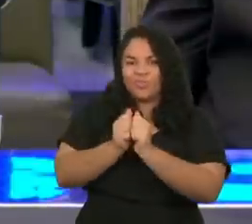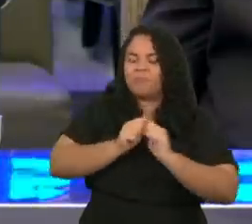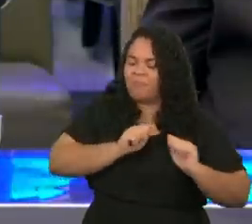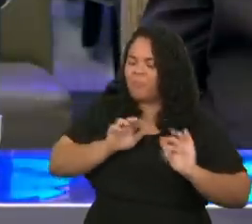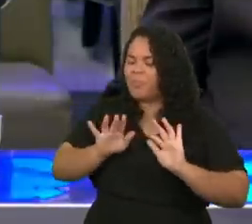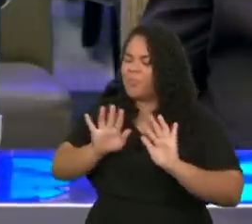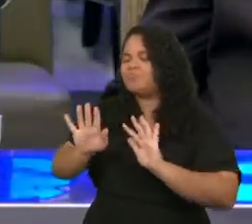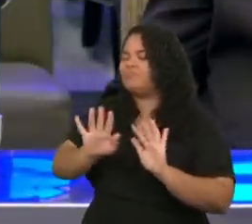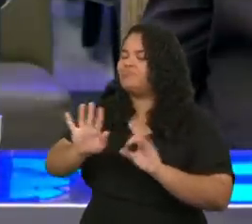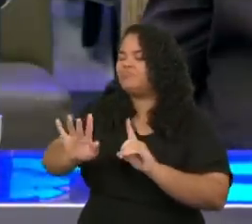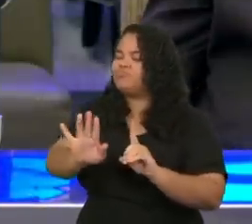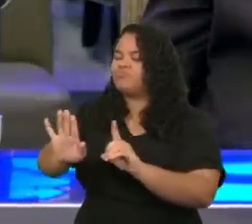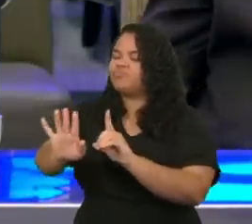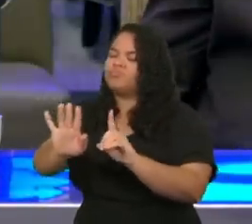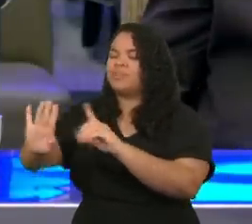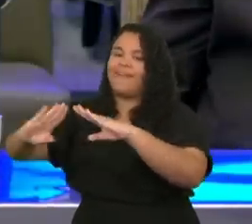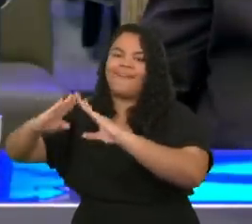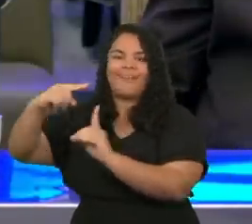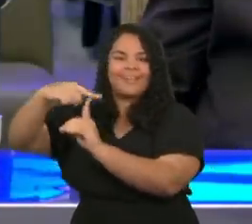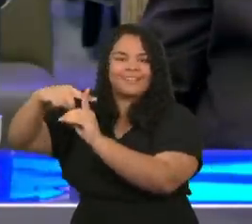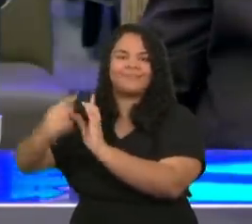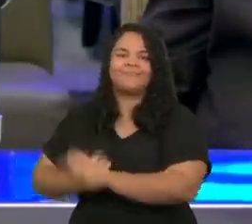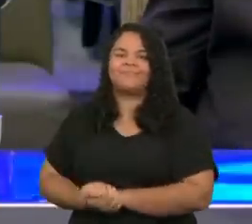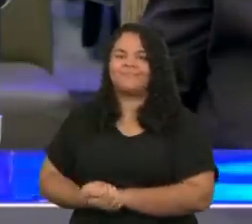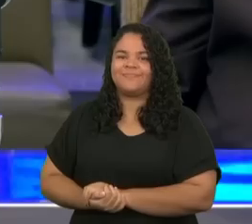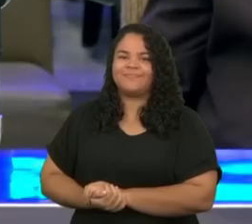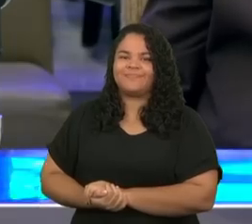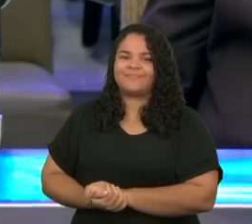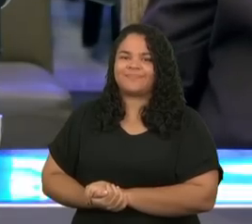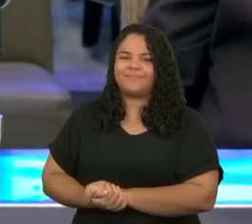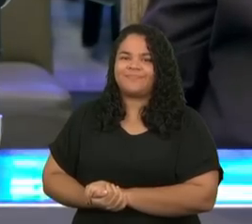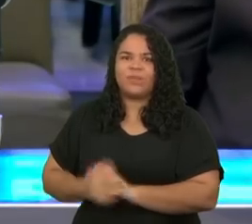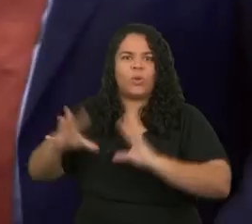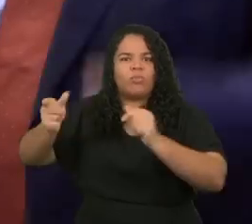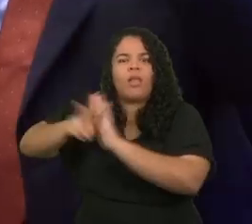assim me mexendo muito ele dizia Jesus tira essa preguiça de Ailton